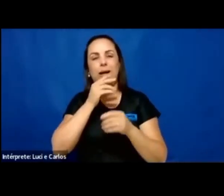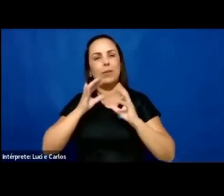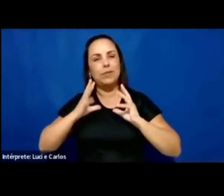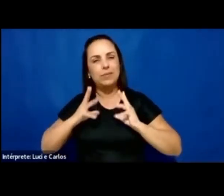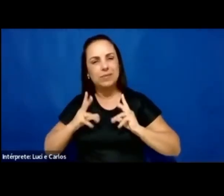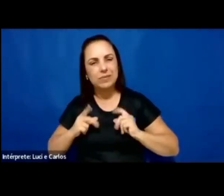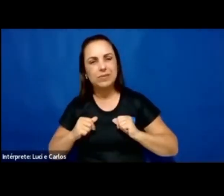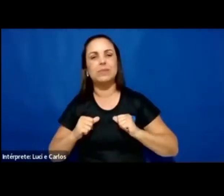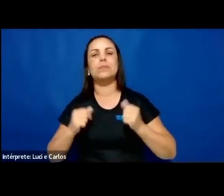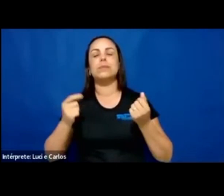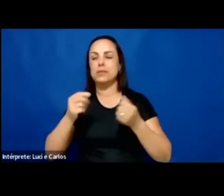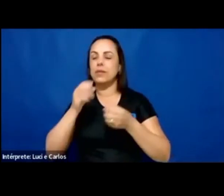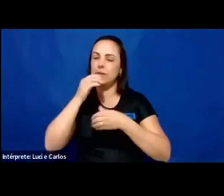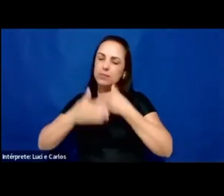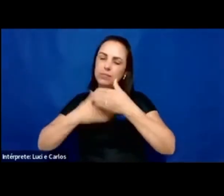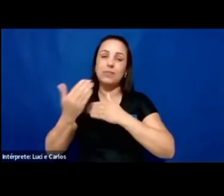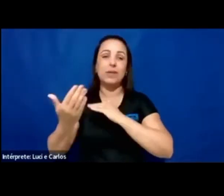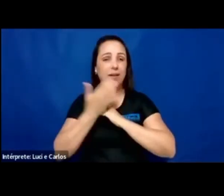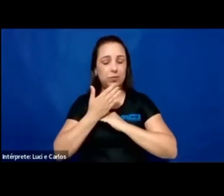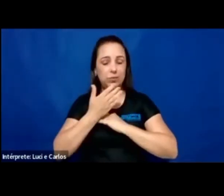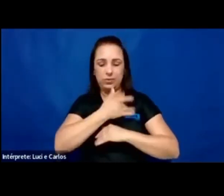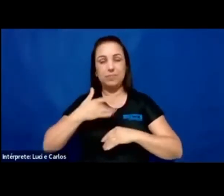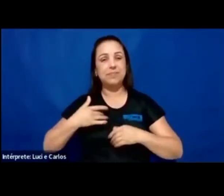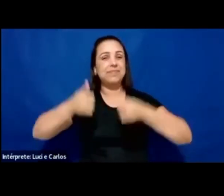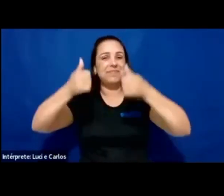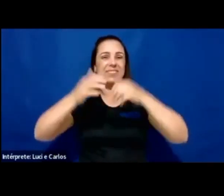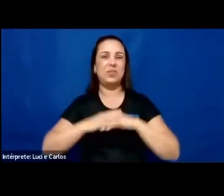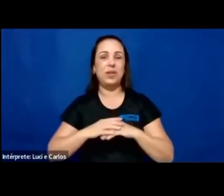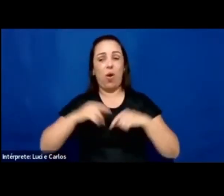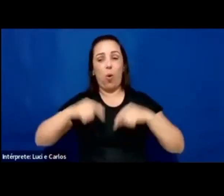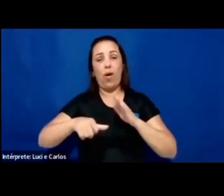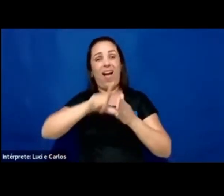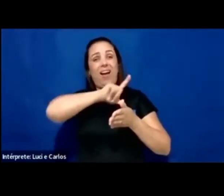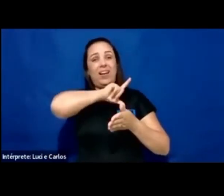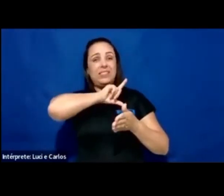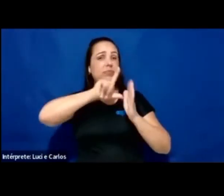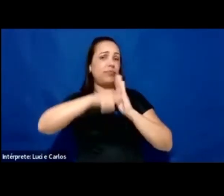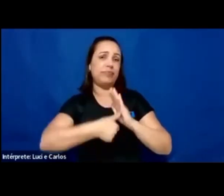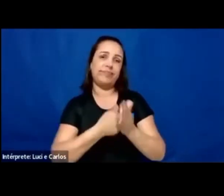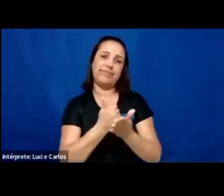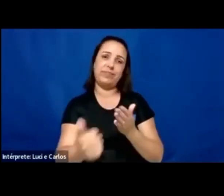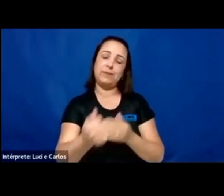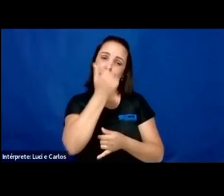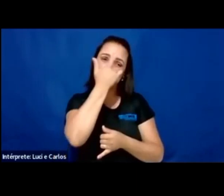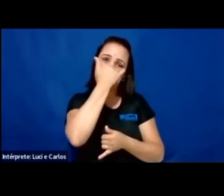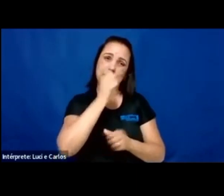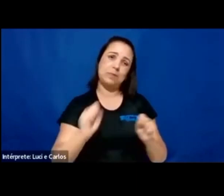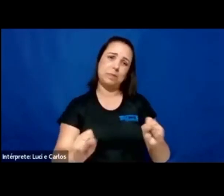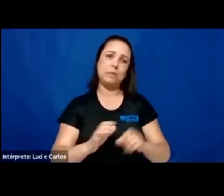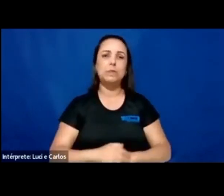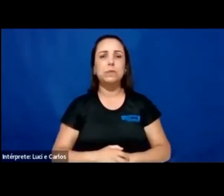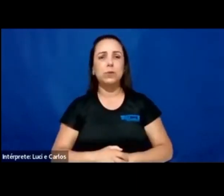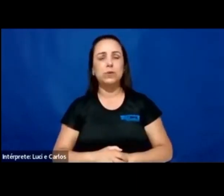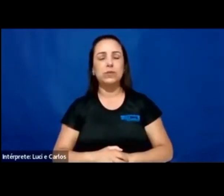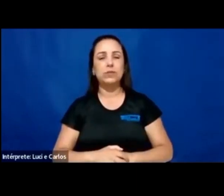se você deixar para tentar buscar saúde depois, às vezes o depois pode ser muito tarde. E você fala assim, agora